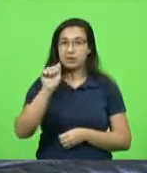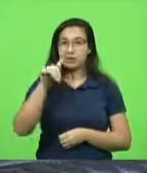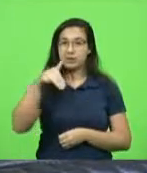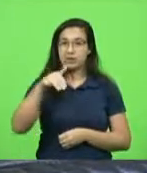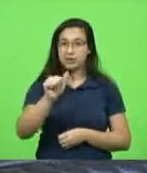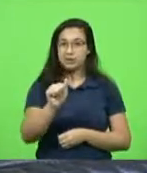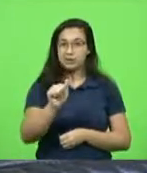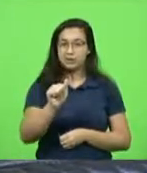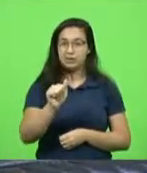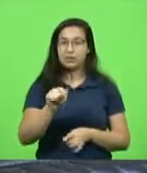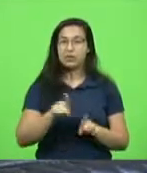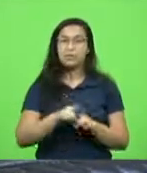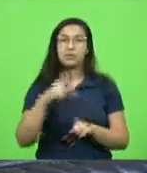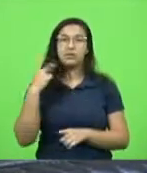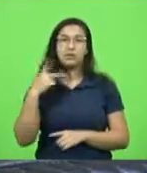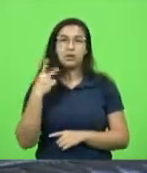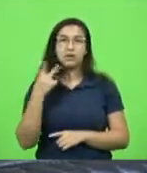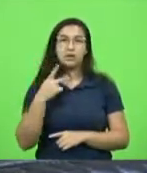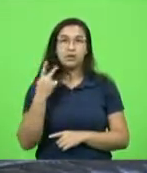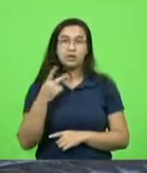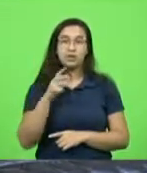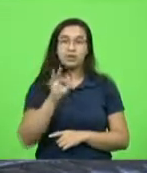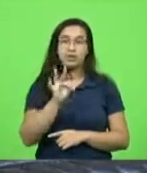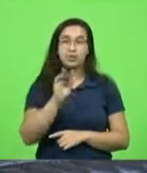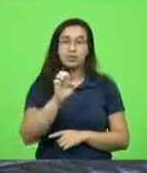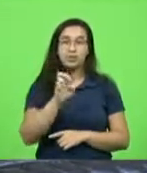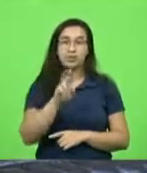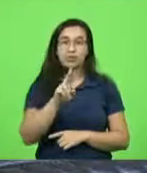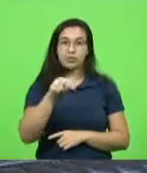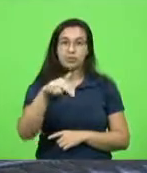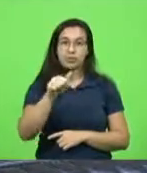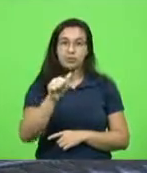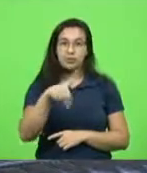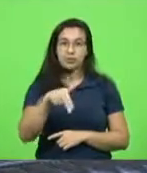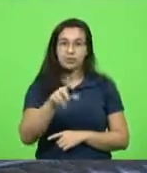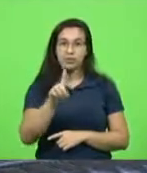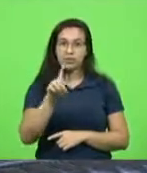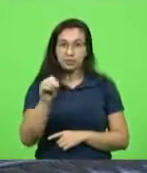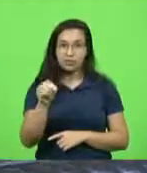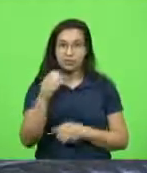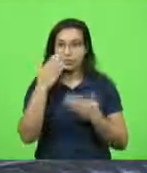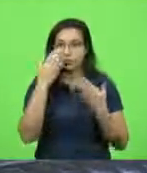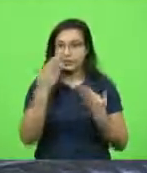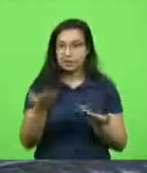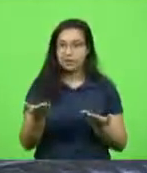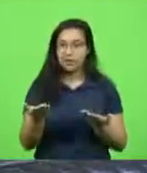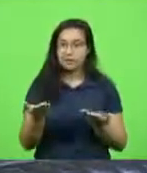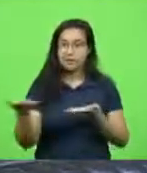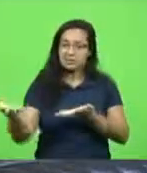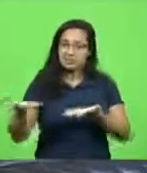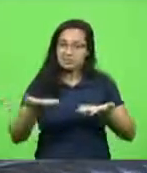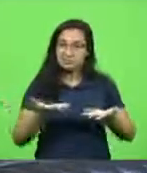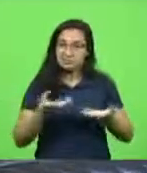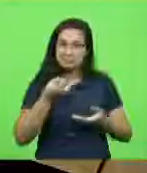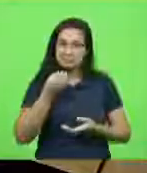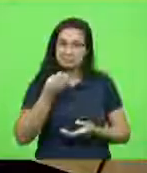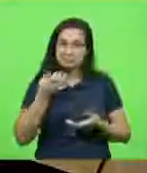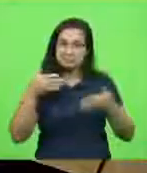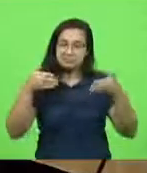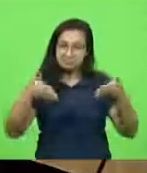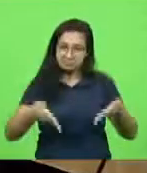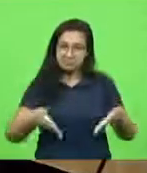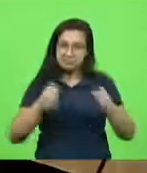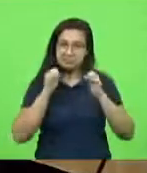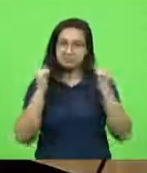Denise nosso Vereador Valmir e o Fernando sejam sempre bem-vindos a casa Legislativa a casa do Povo